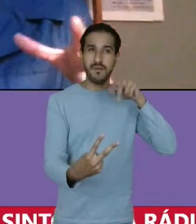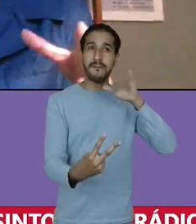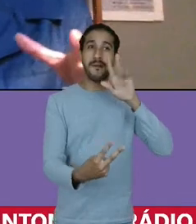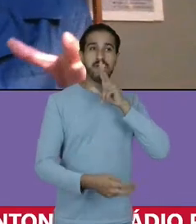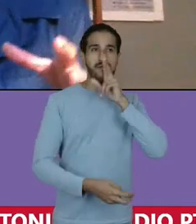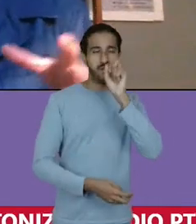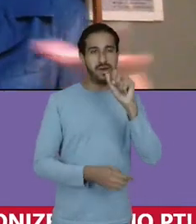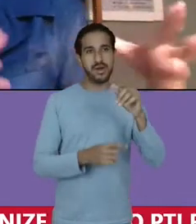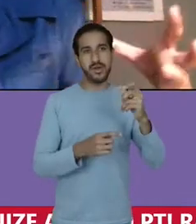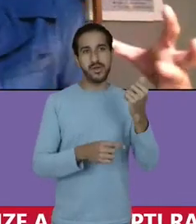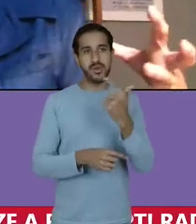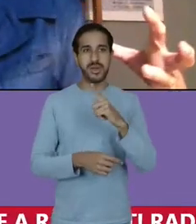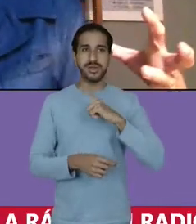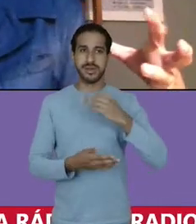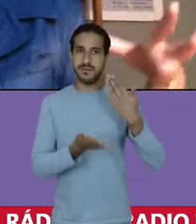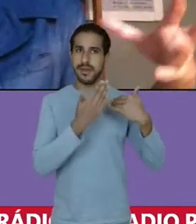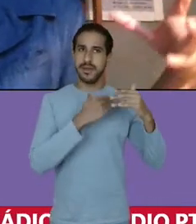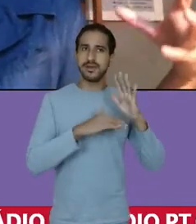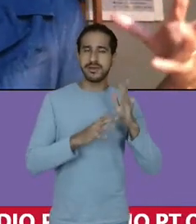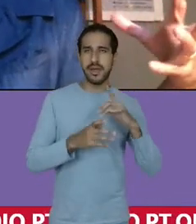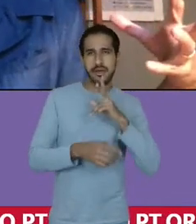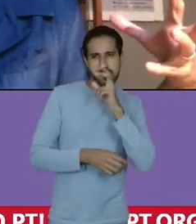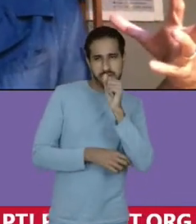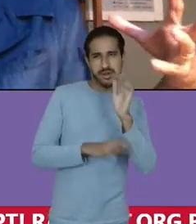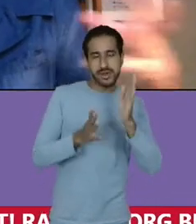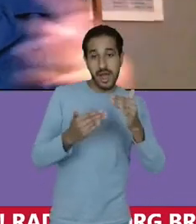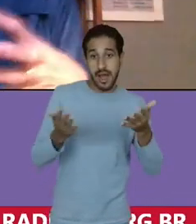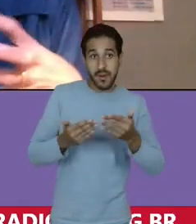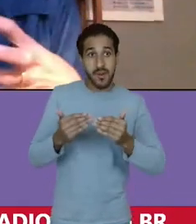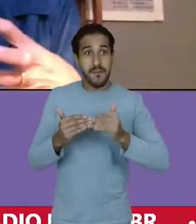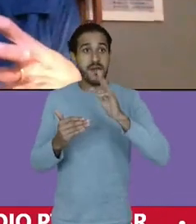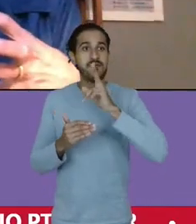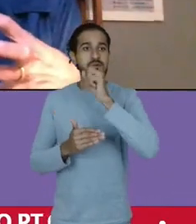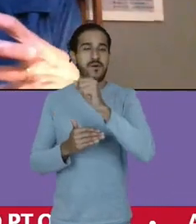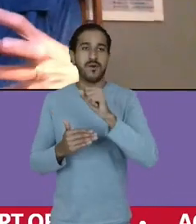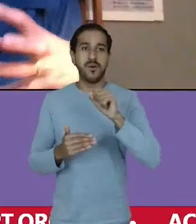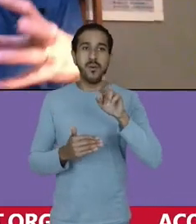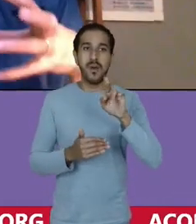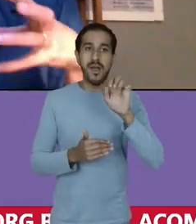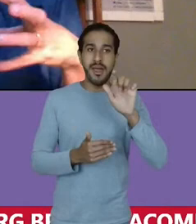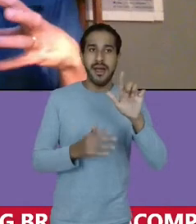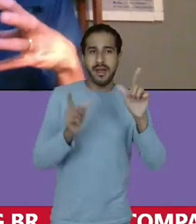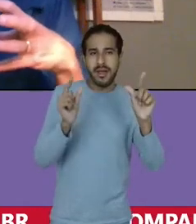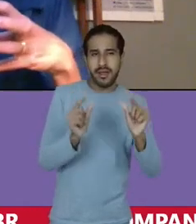maior do que tinha nas nossas vidas, já tinha um tamanho enorme, ficou maior ainda, e o real